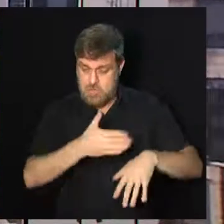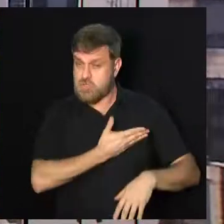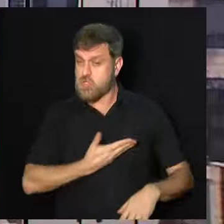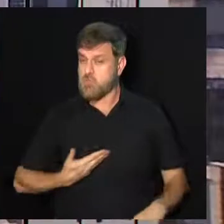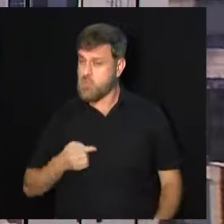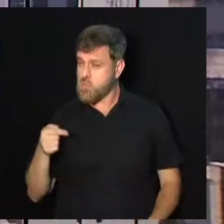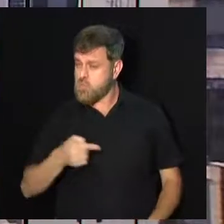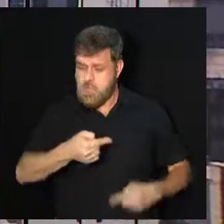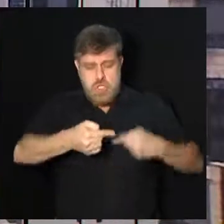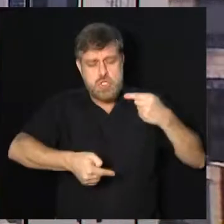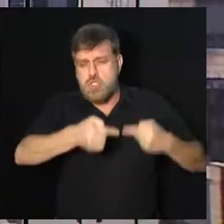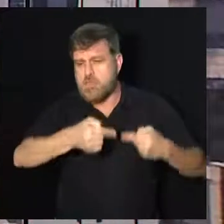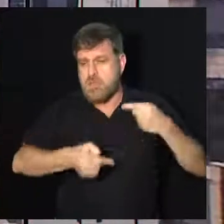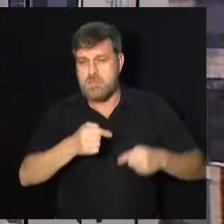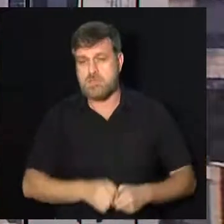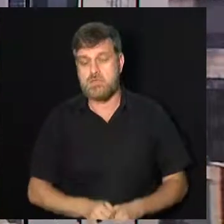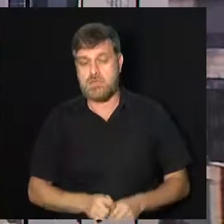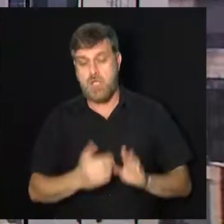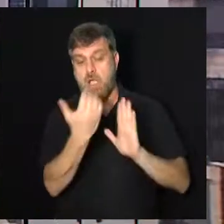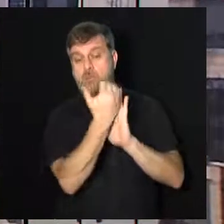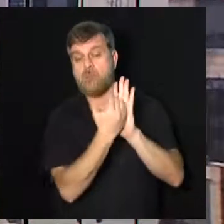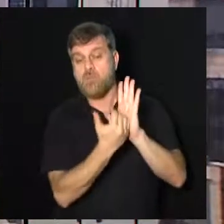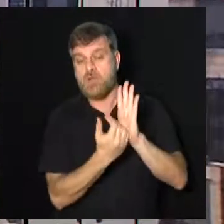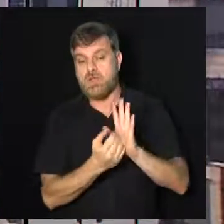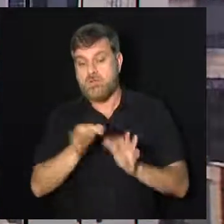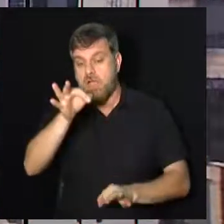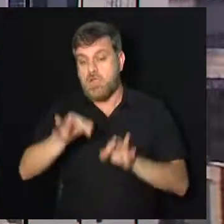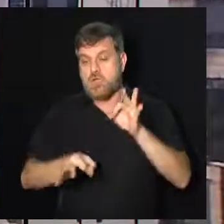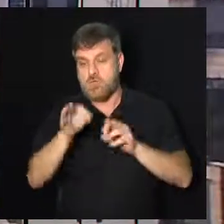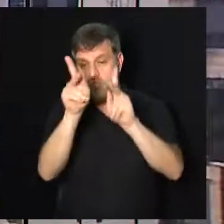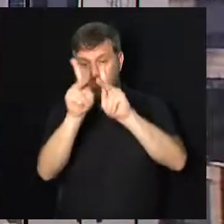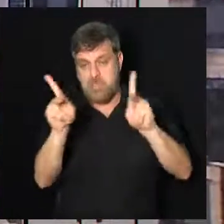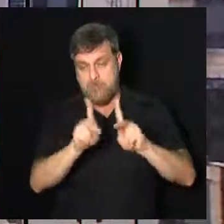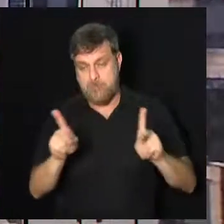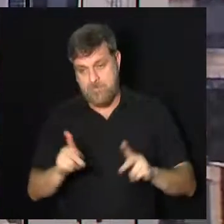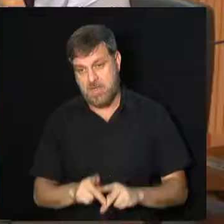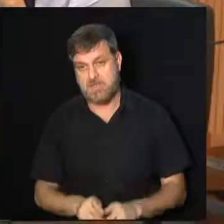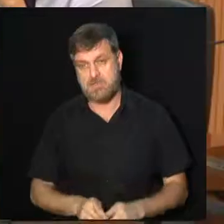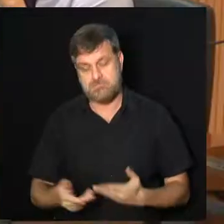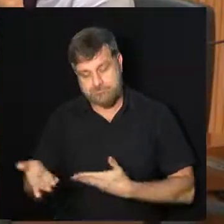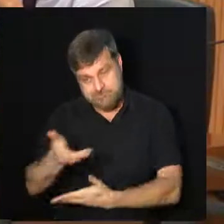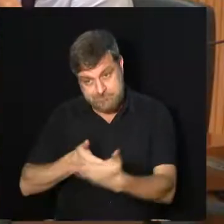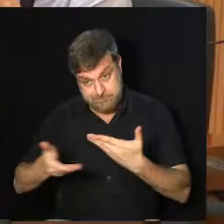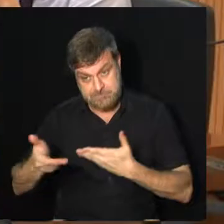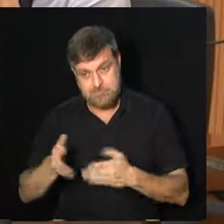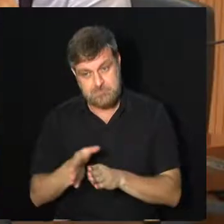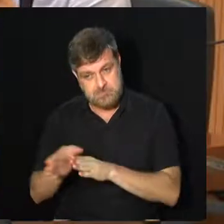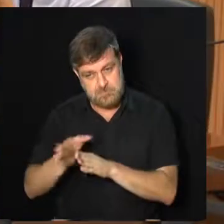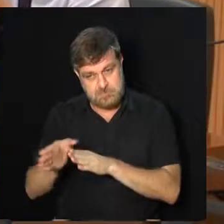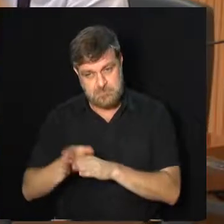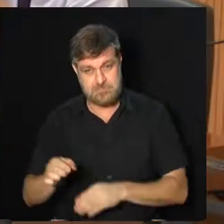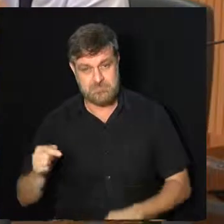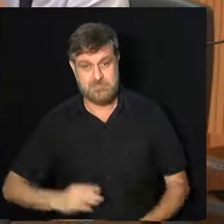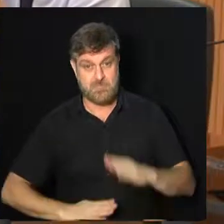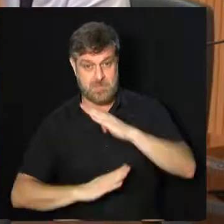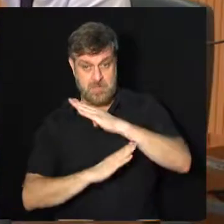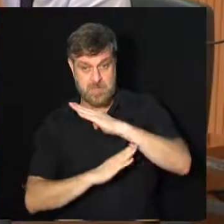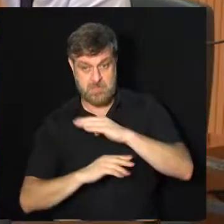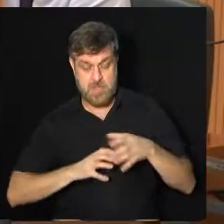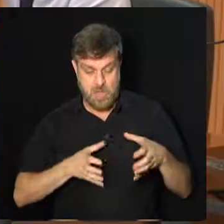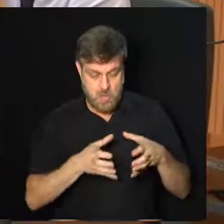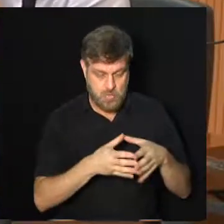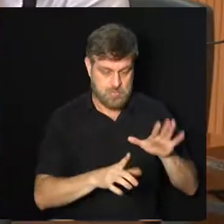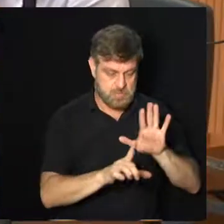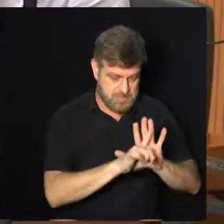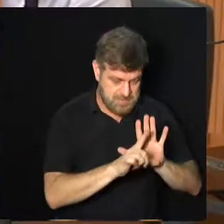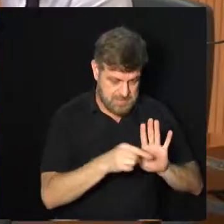pública para debater o programa de justiça restaurativa. Confira como foi. No plenário da Câmara Municipal, a Comissão Permanente